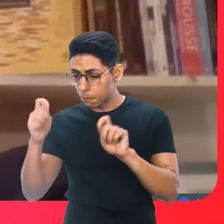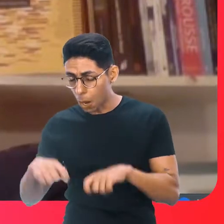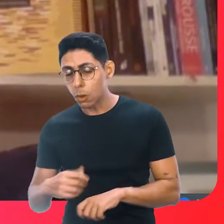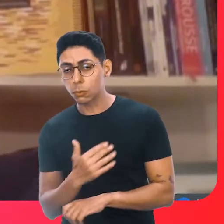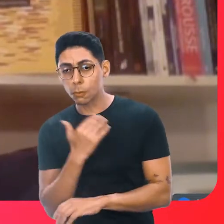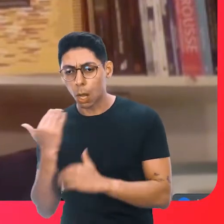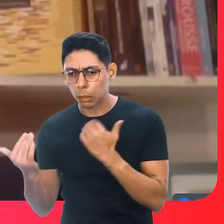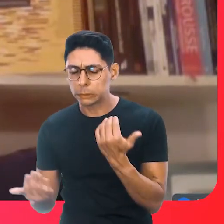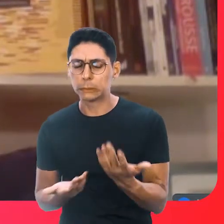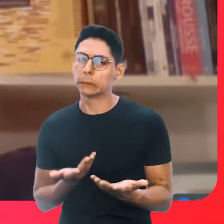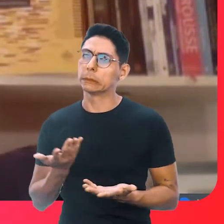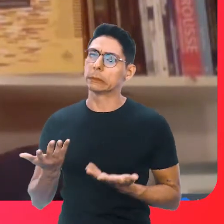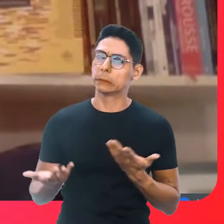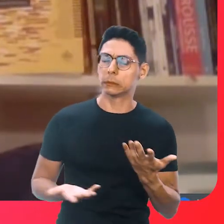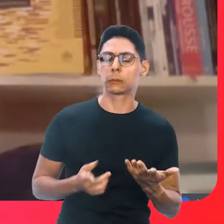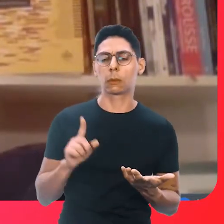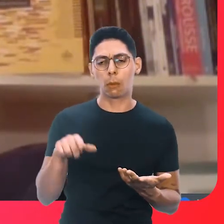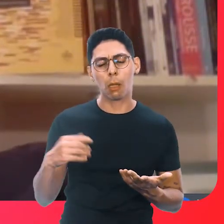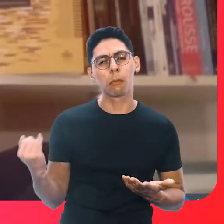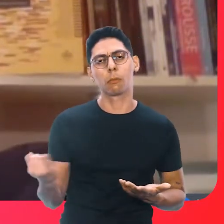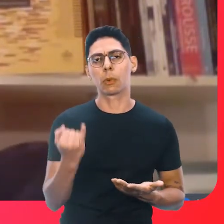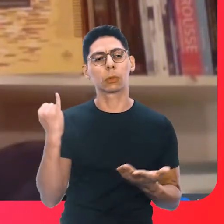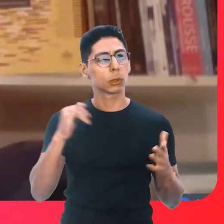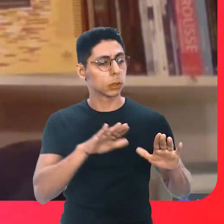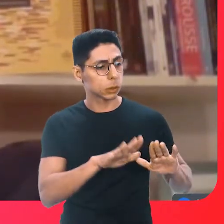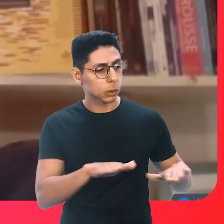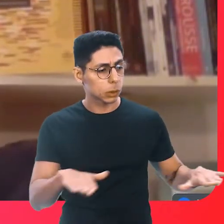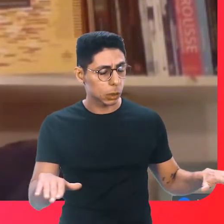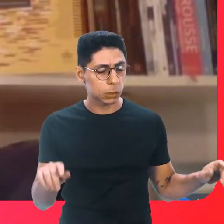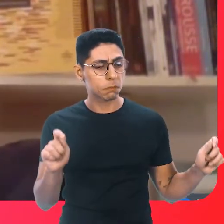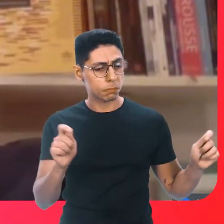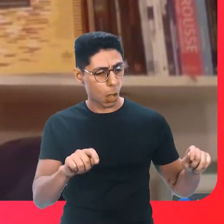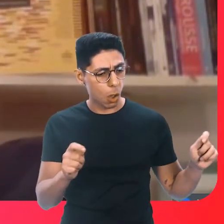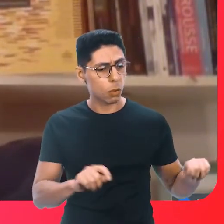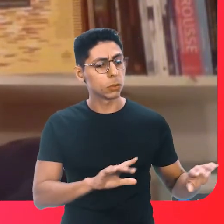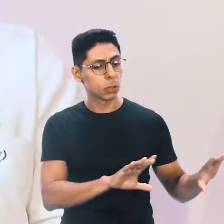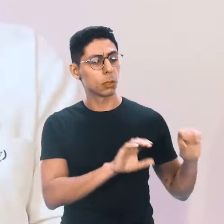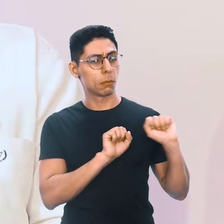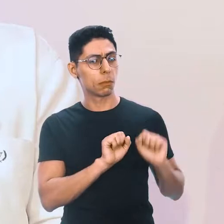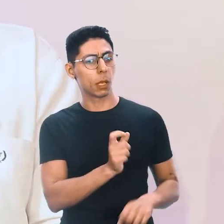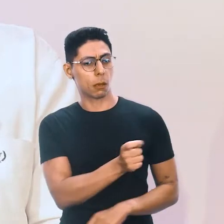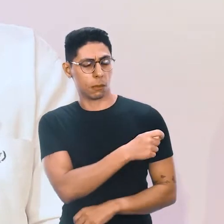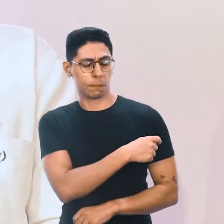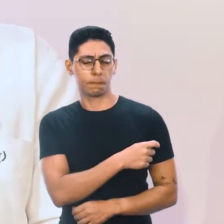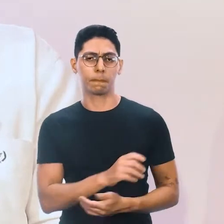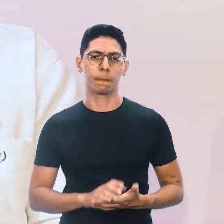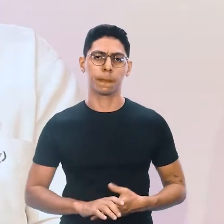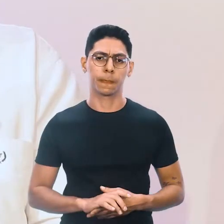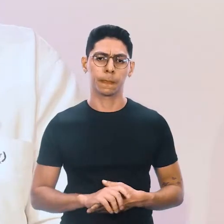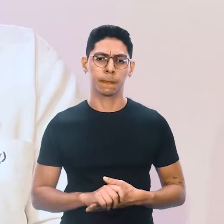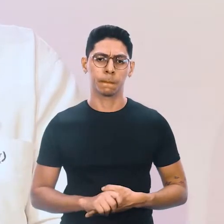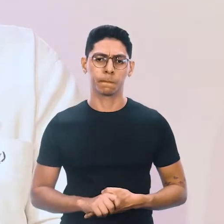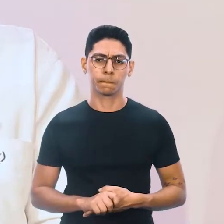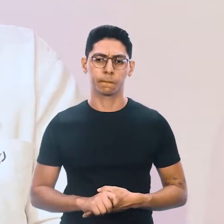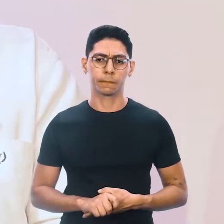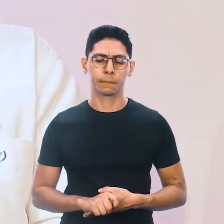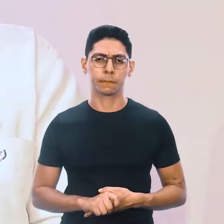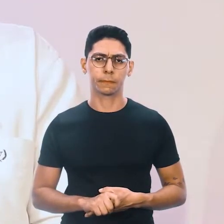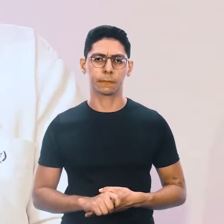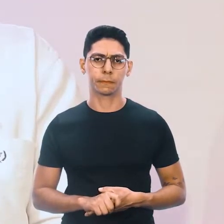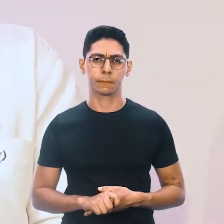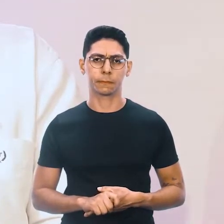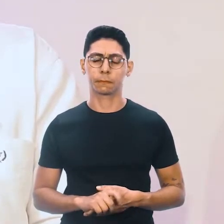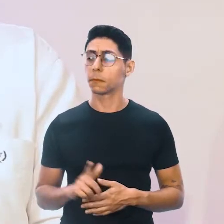né? Então, é muito importante que as crianças sejam vacinadas. E aí, Antônio... E a gente acaba, né, Tuca, que